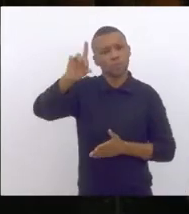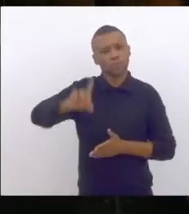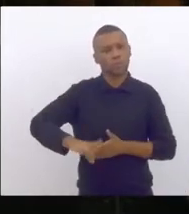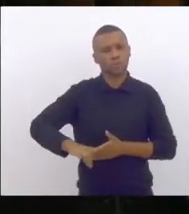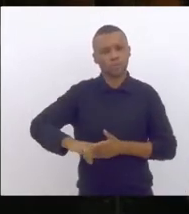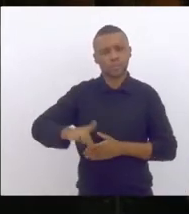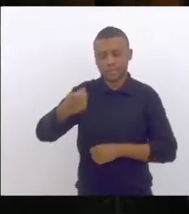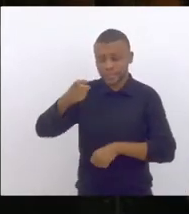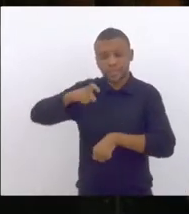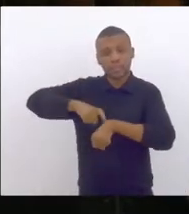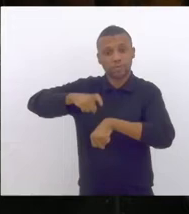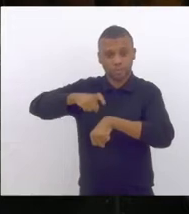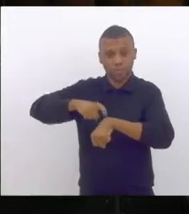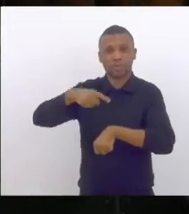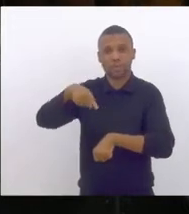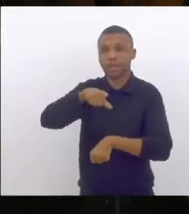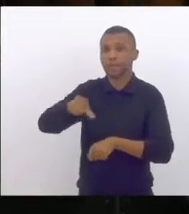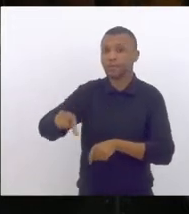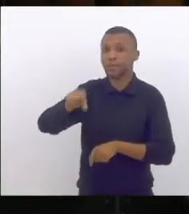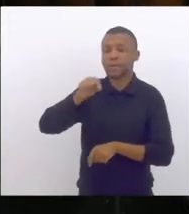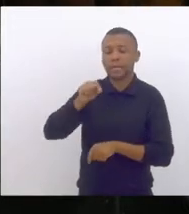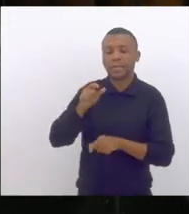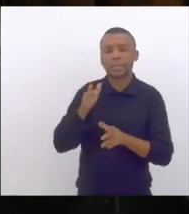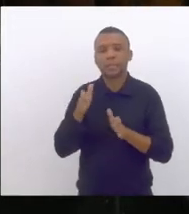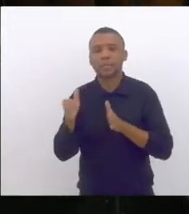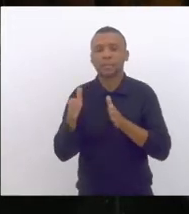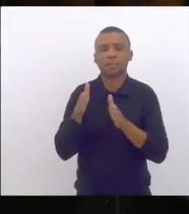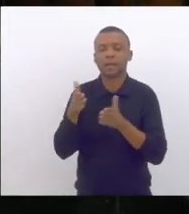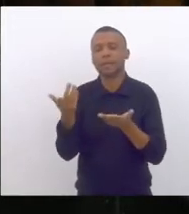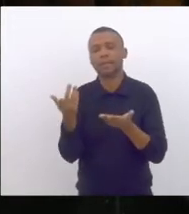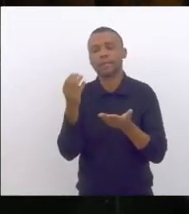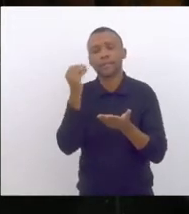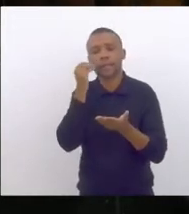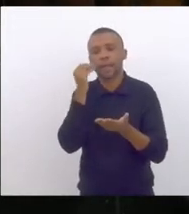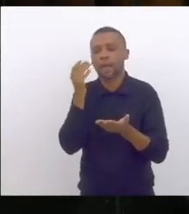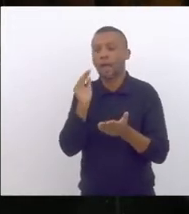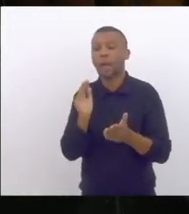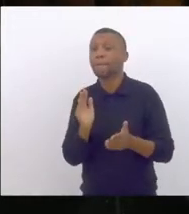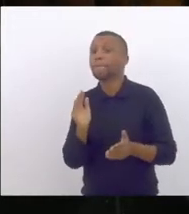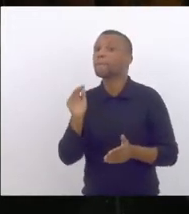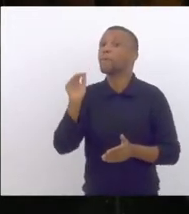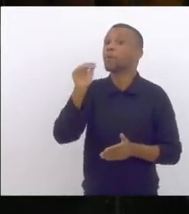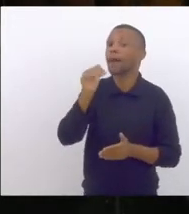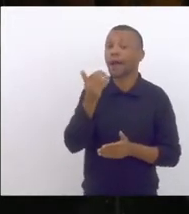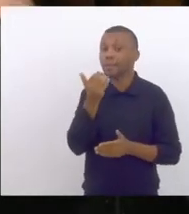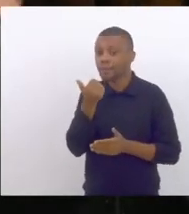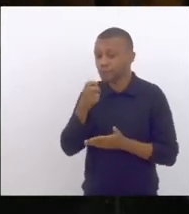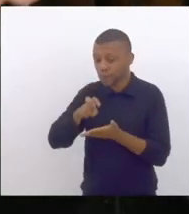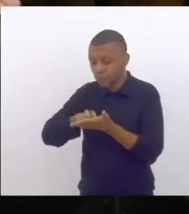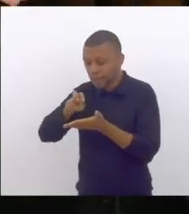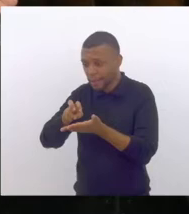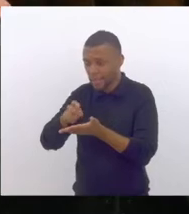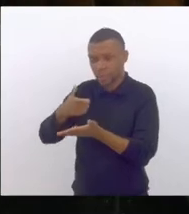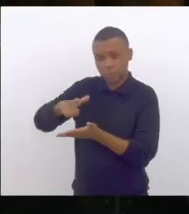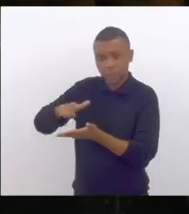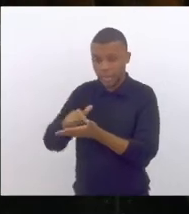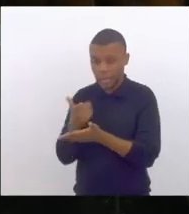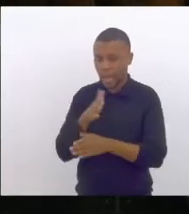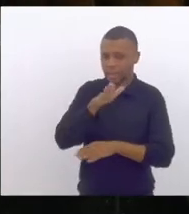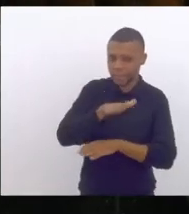é escolher entre pular as refeições ou infelizmente sucatear alimentação que está sendo ofertada